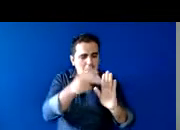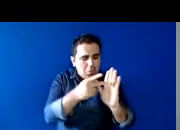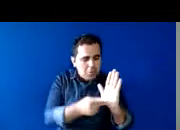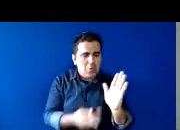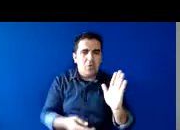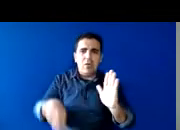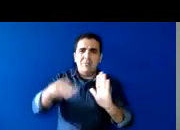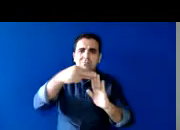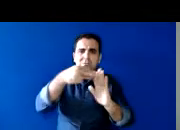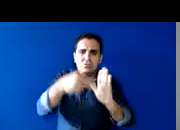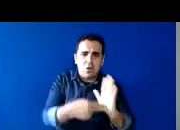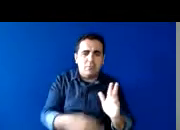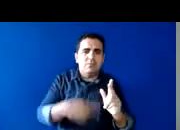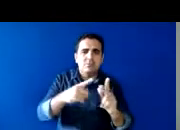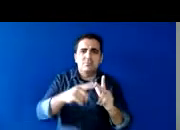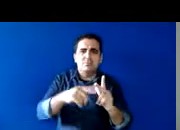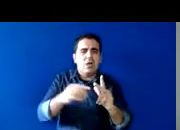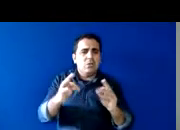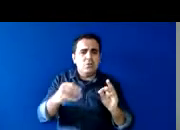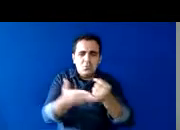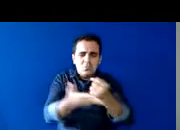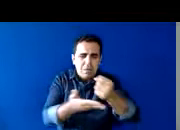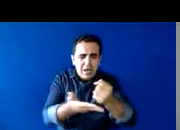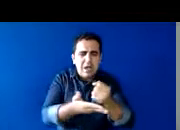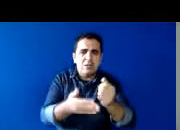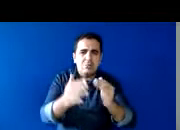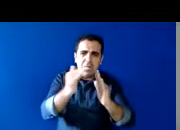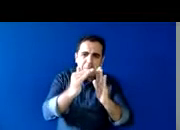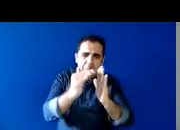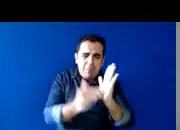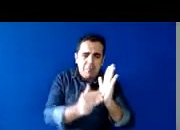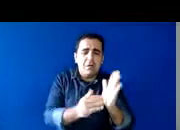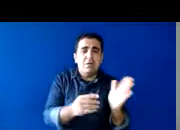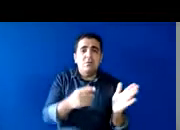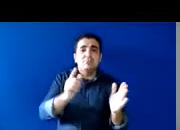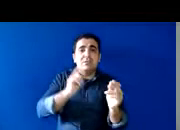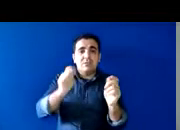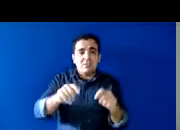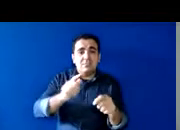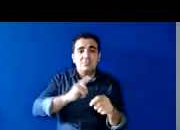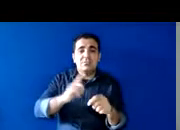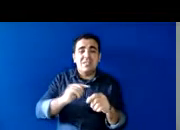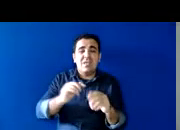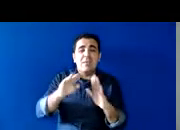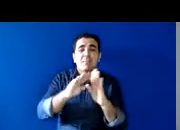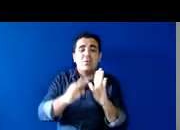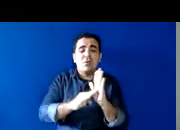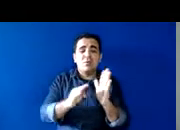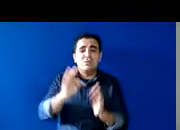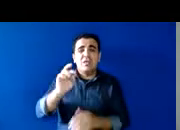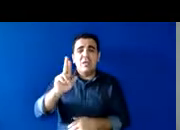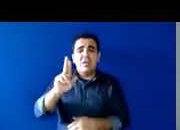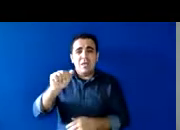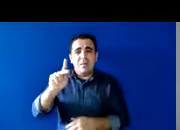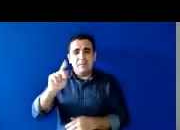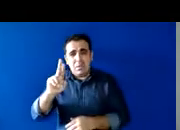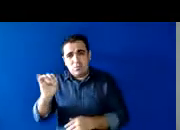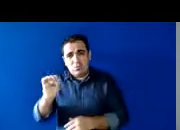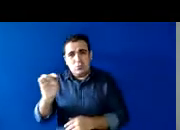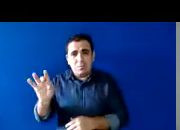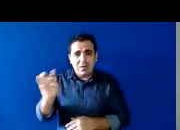nas boas práticas, mas precisamos, sim, ter projetos terapêuticos singulares para cada mulher e para cada